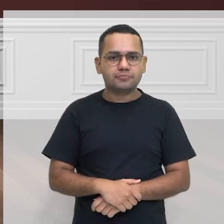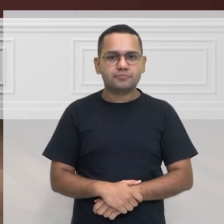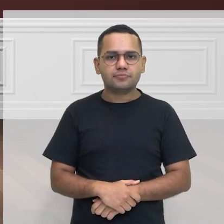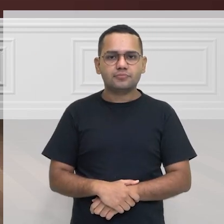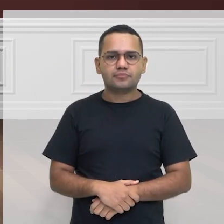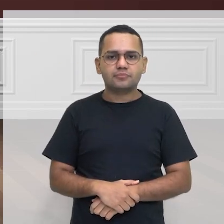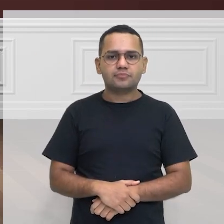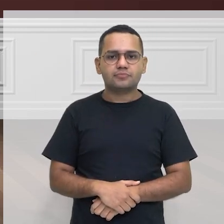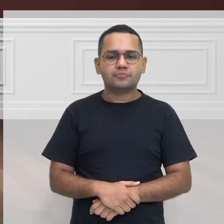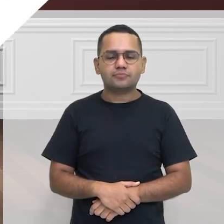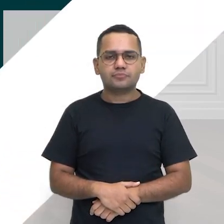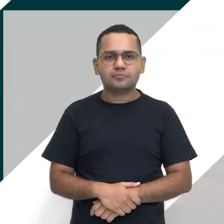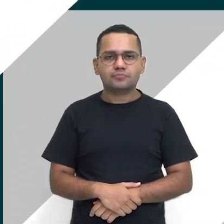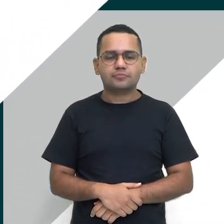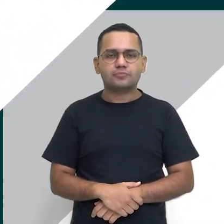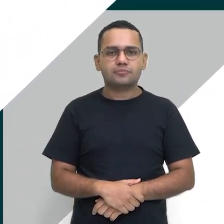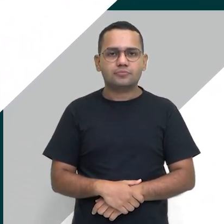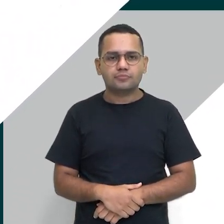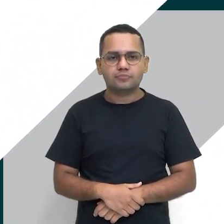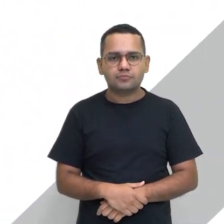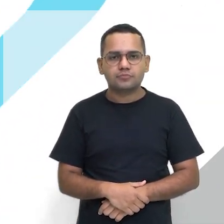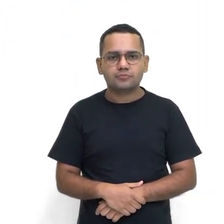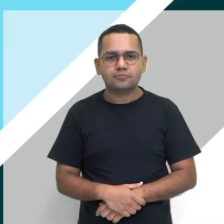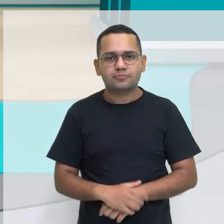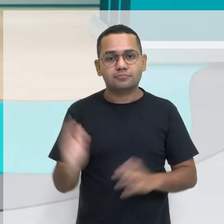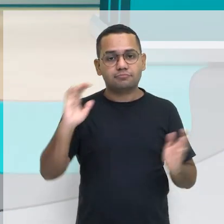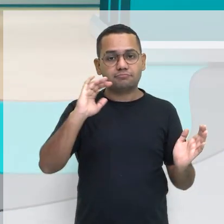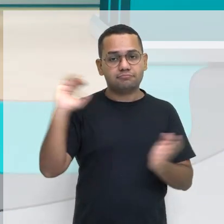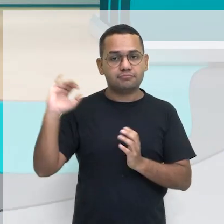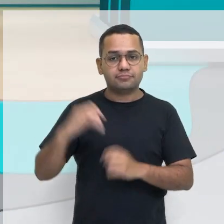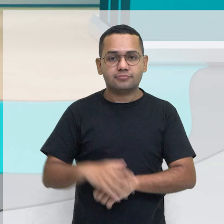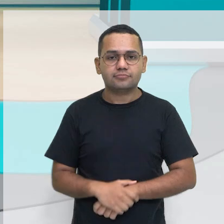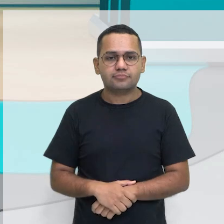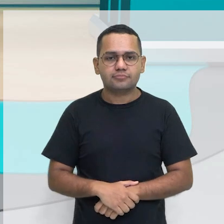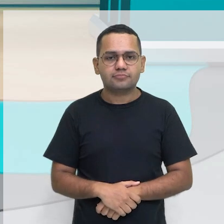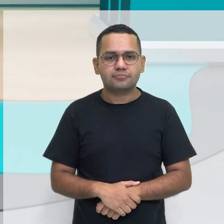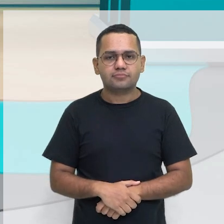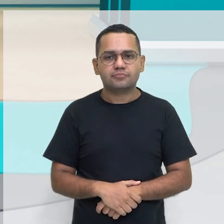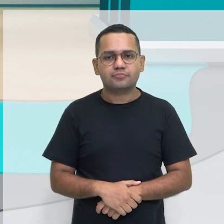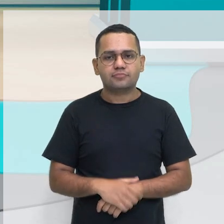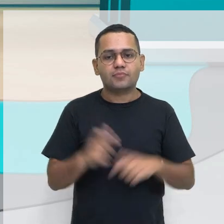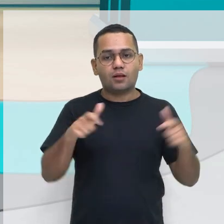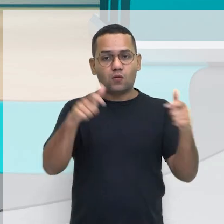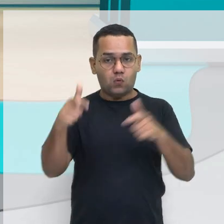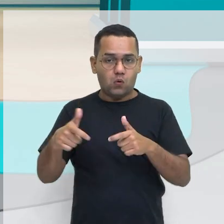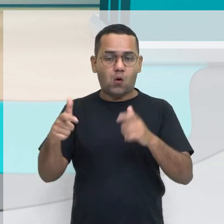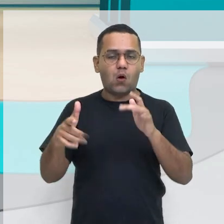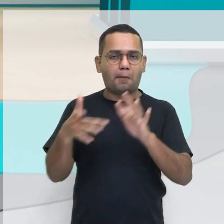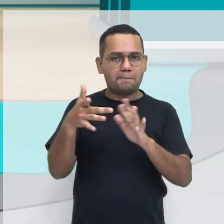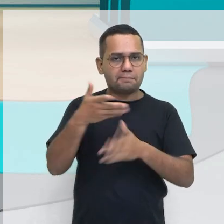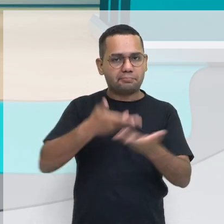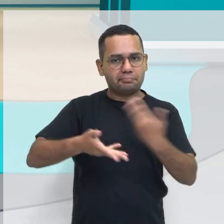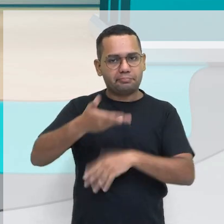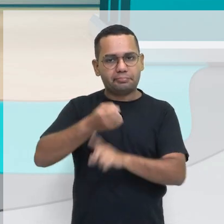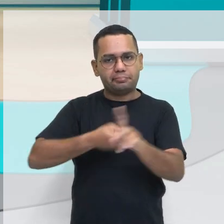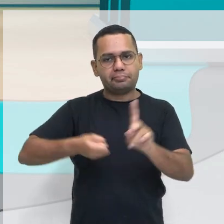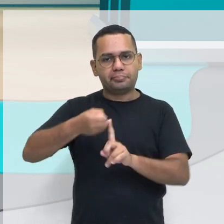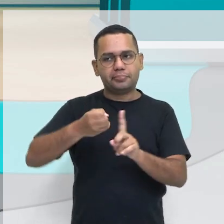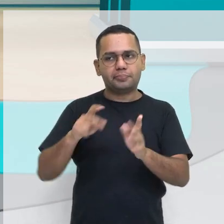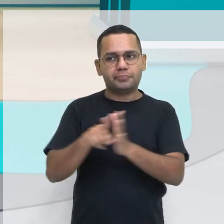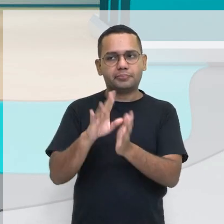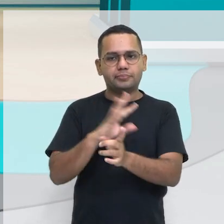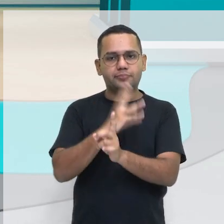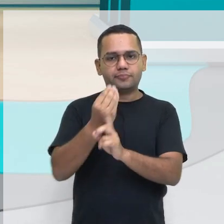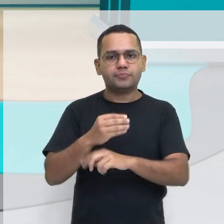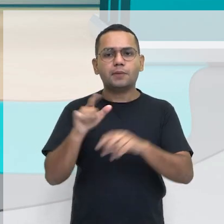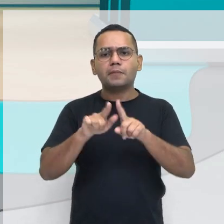arte eurocêntrica. Então, agora vamos conhecer os espaços sociais da arte. Então, refere-se aos